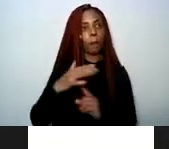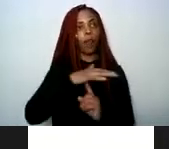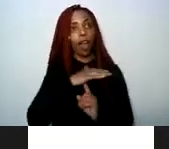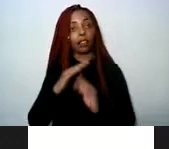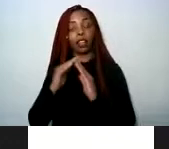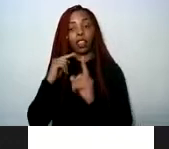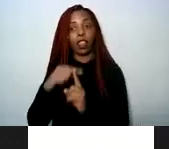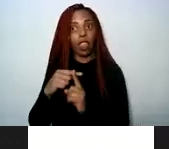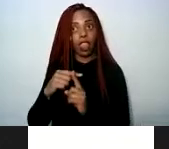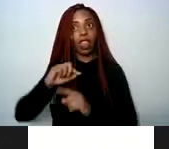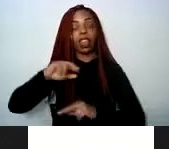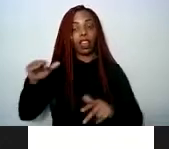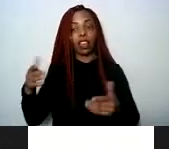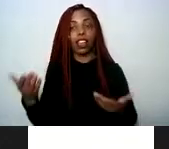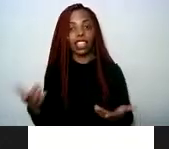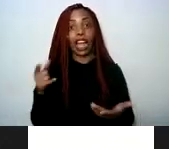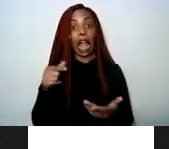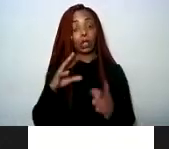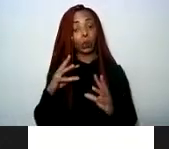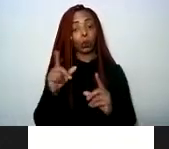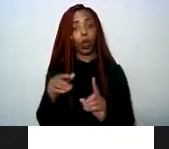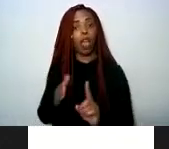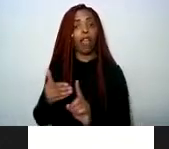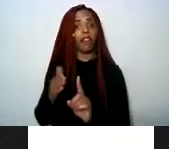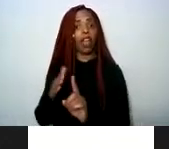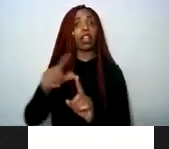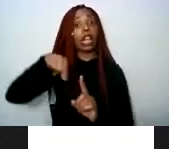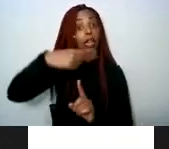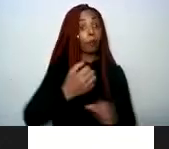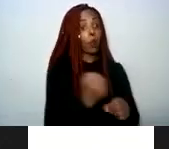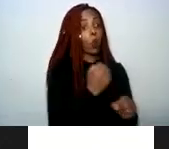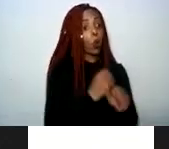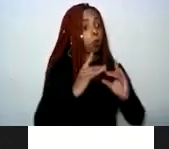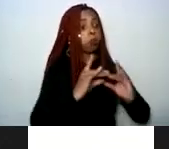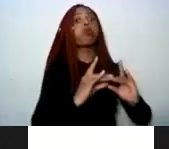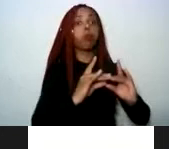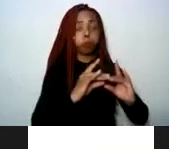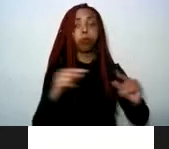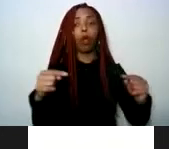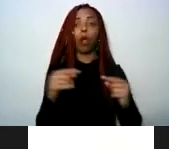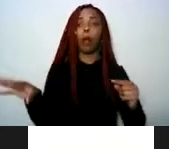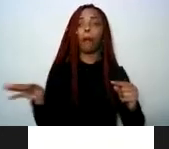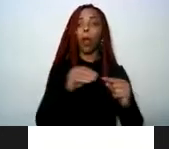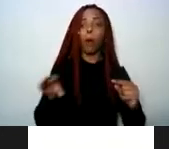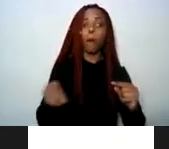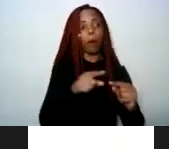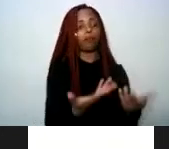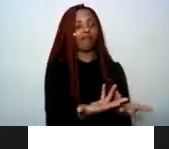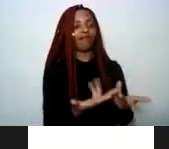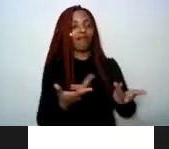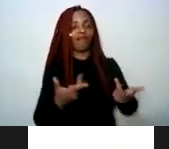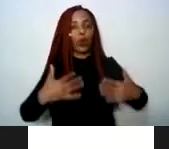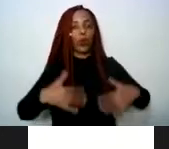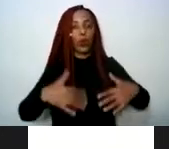tudo isso são referências que acabam fazendo com que esses projetos tumulares sejam mais ricos e não venham somente da